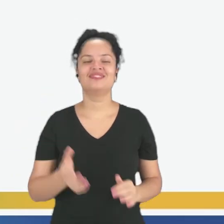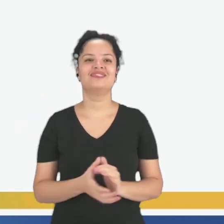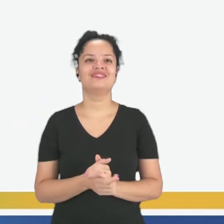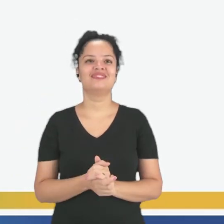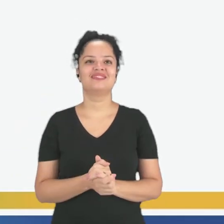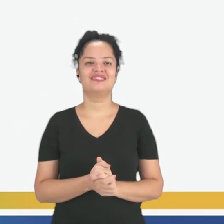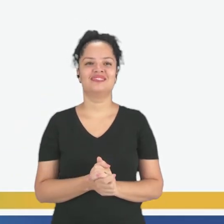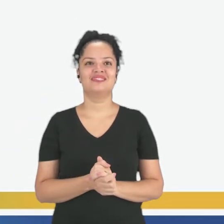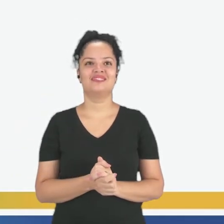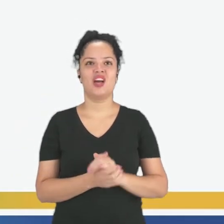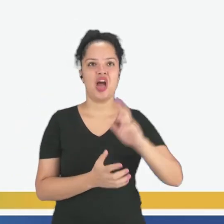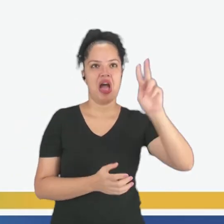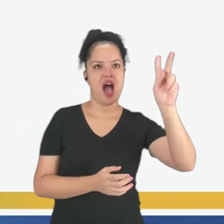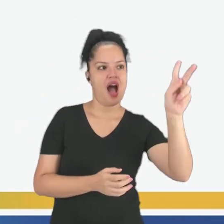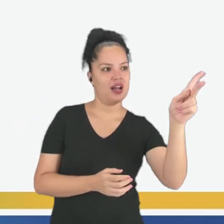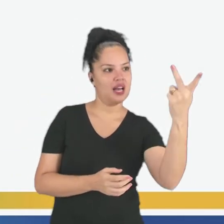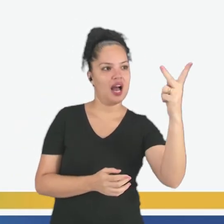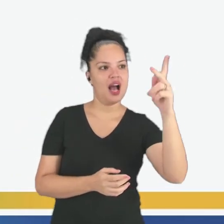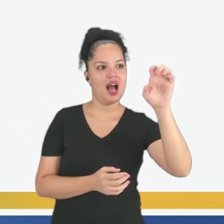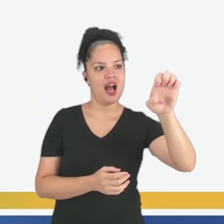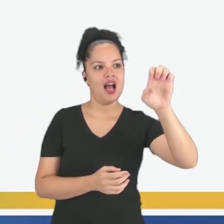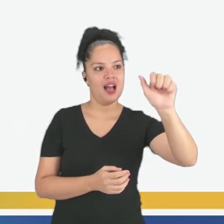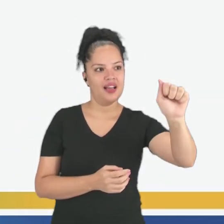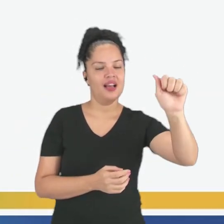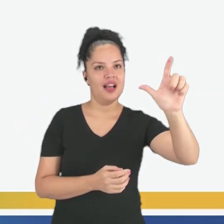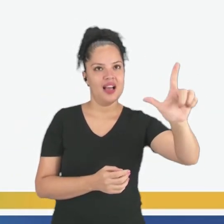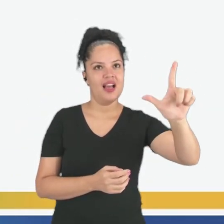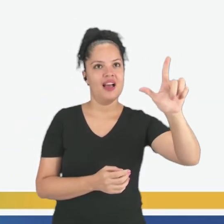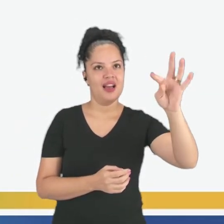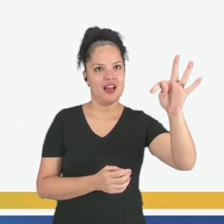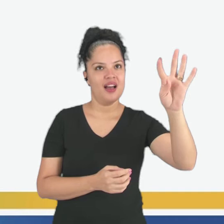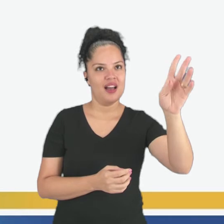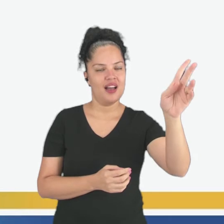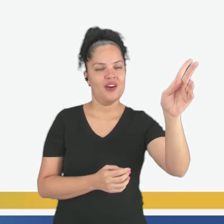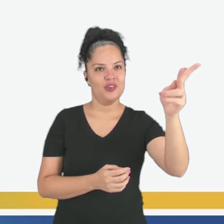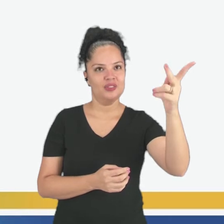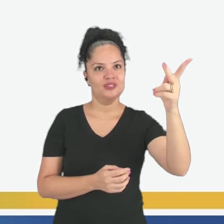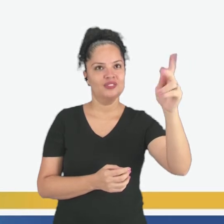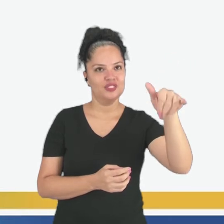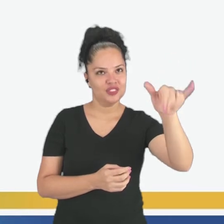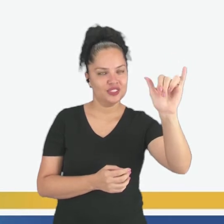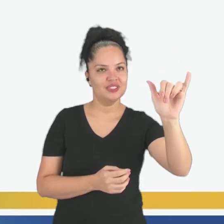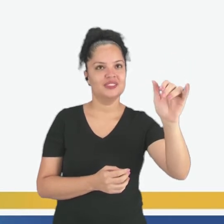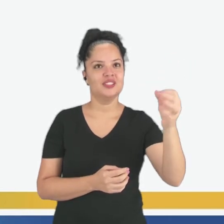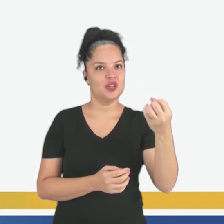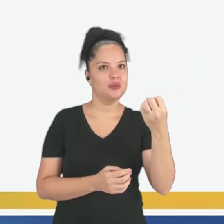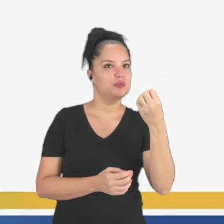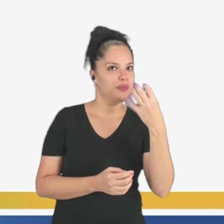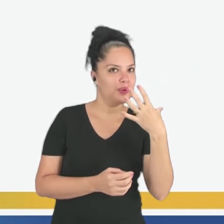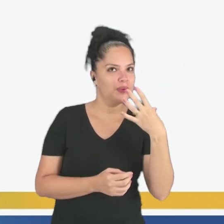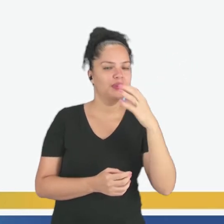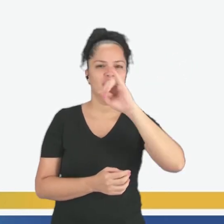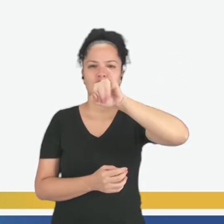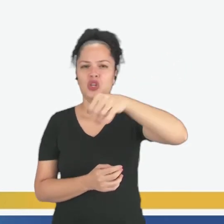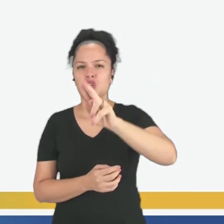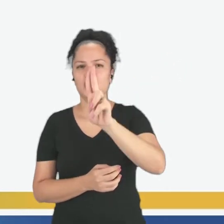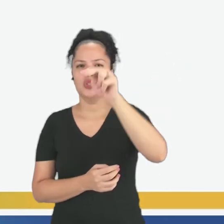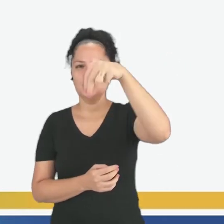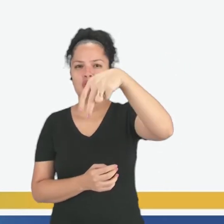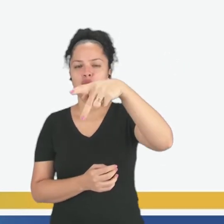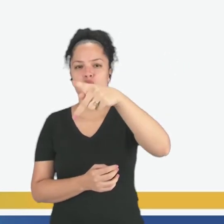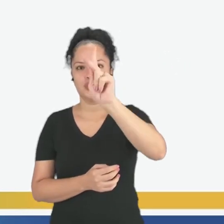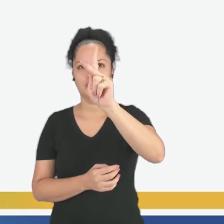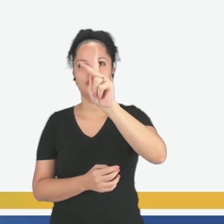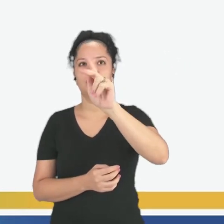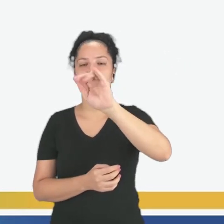de healthy, e podemos pensar num J se ela não for saudável, que é de junk food. Então, na primeira tem broccoli. Lembram